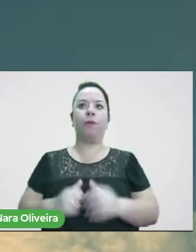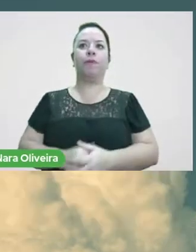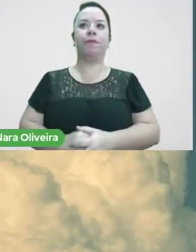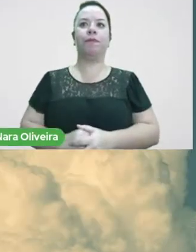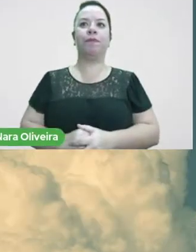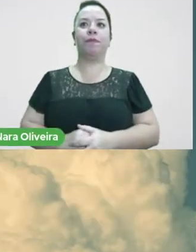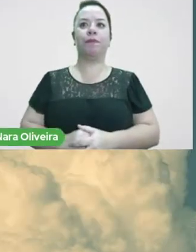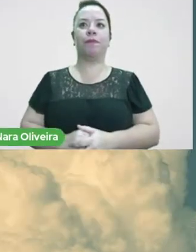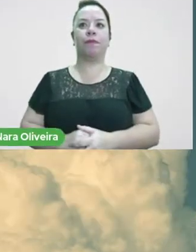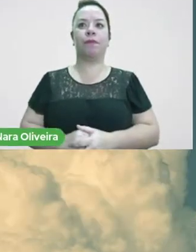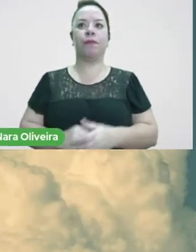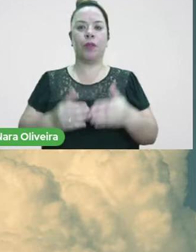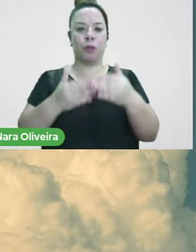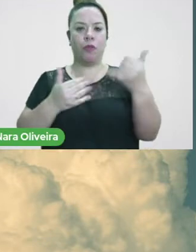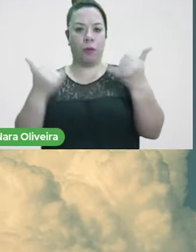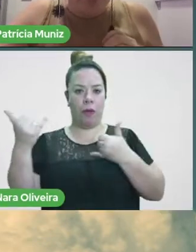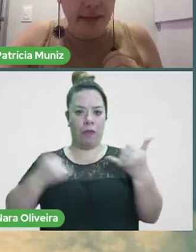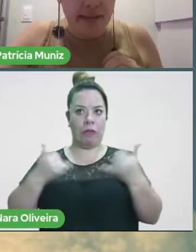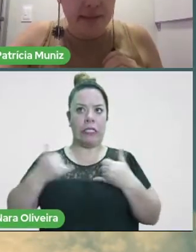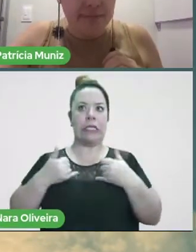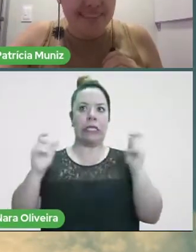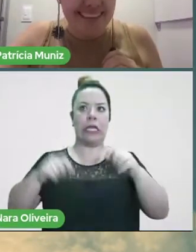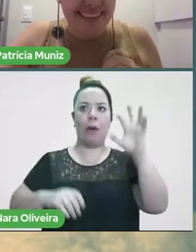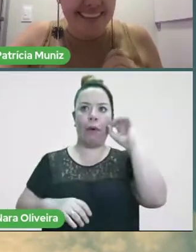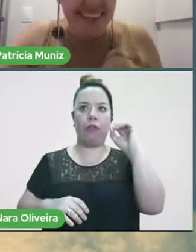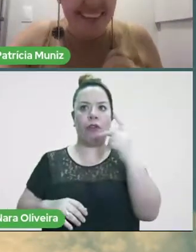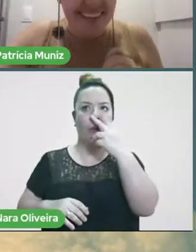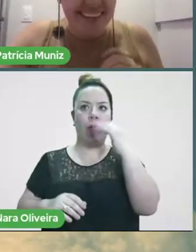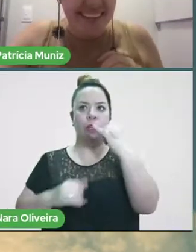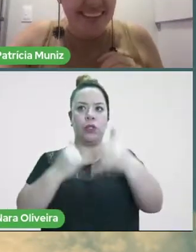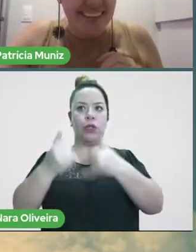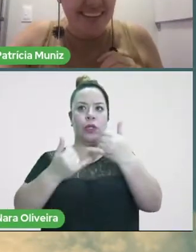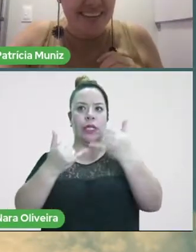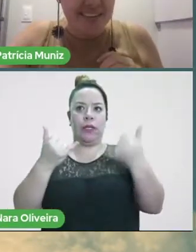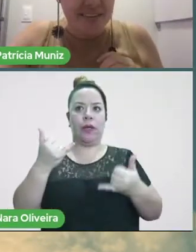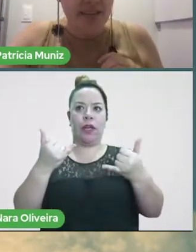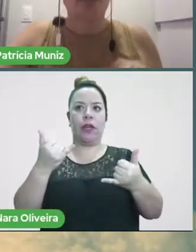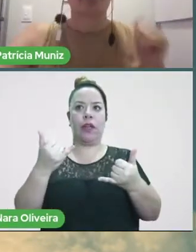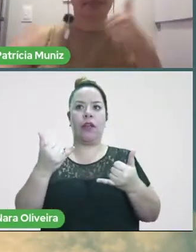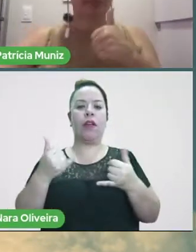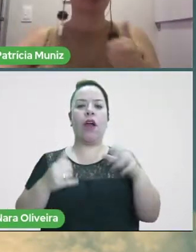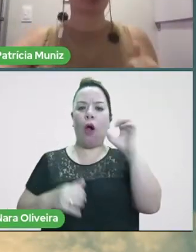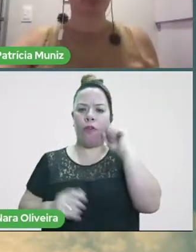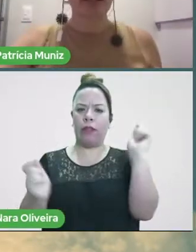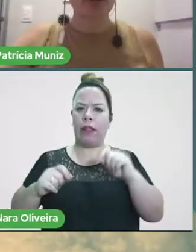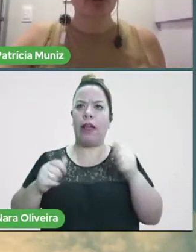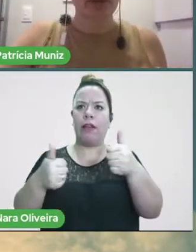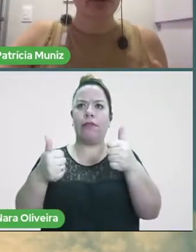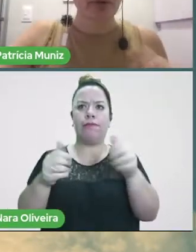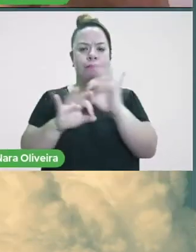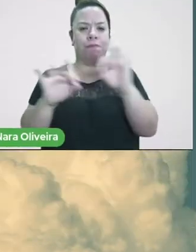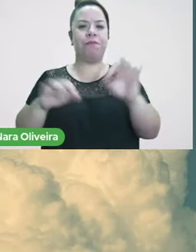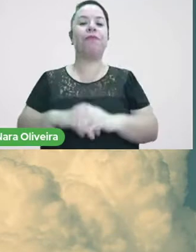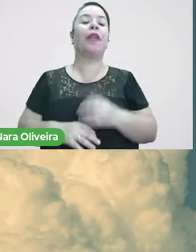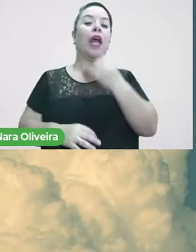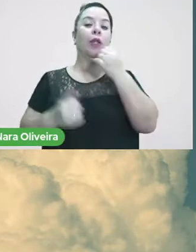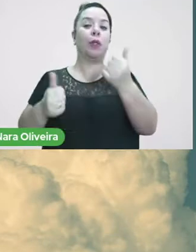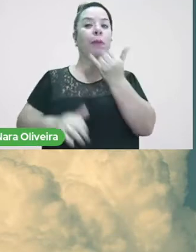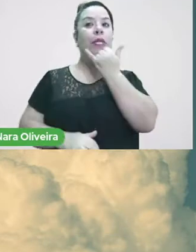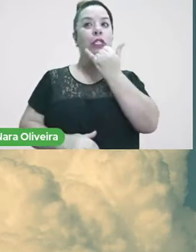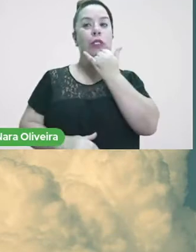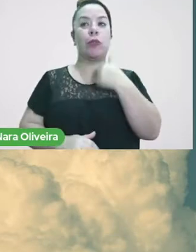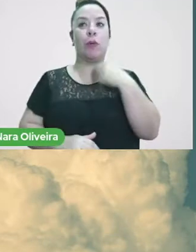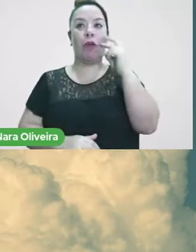por favor, me deem algum feedback, porque parece que eu caí. Estamos te ouvindo, sim. Ah, tudo bem, desculpa. Eu recebi